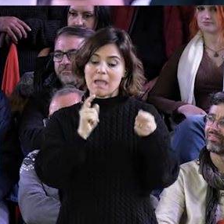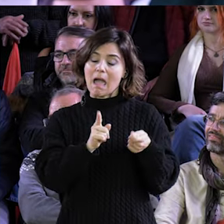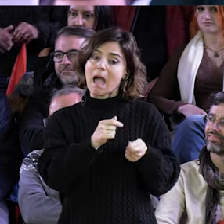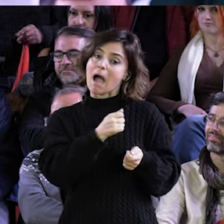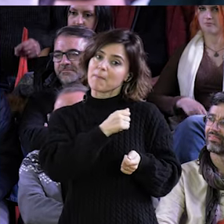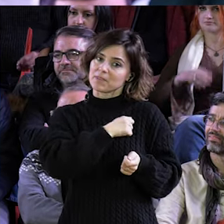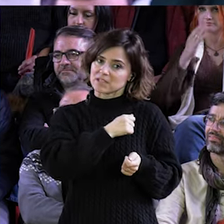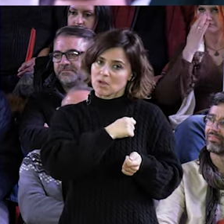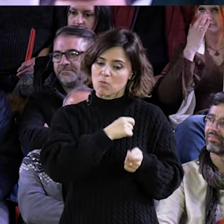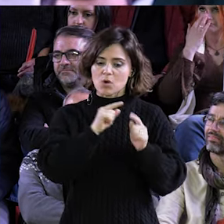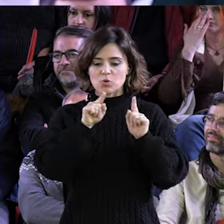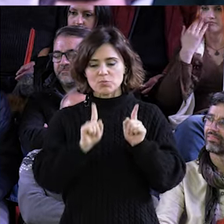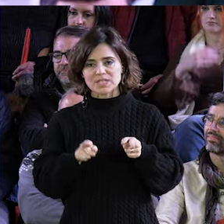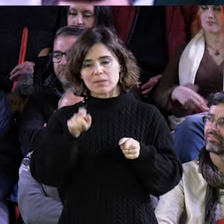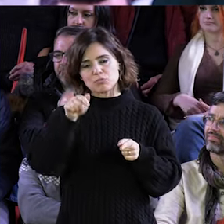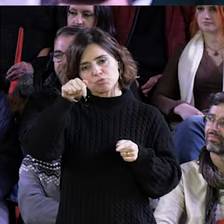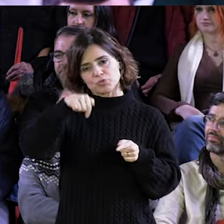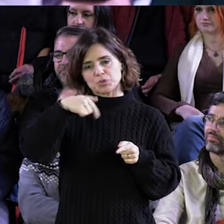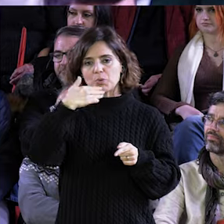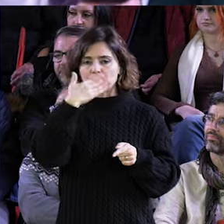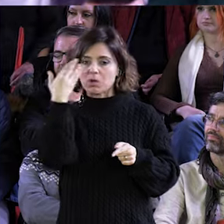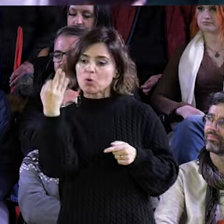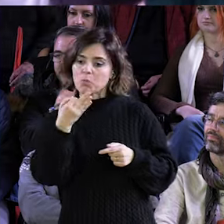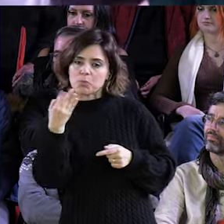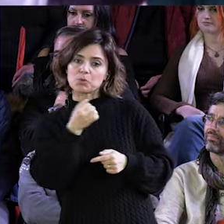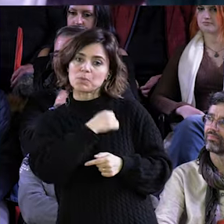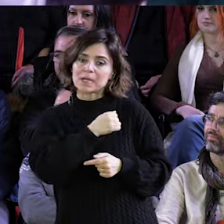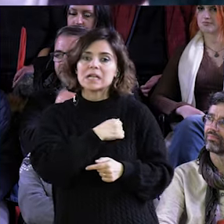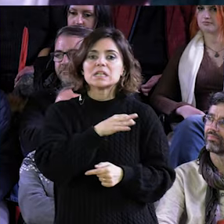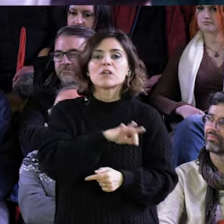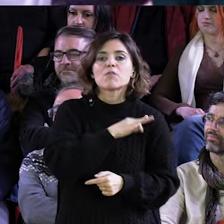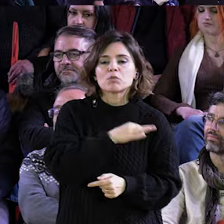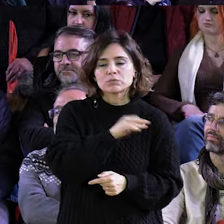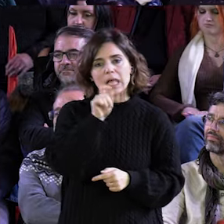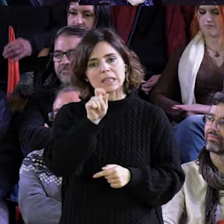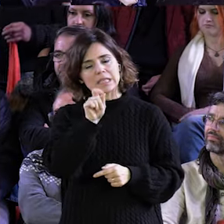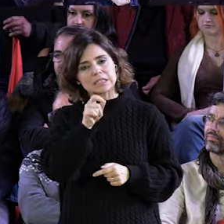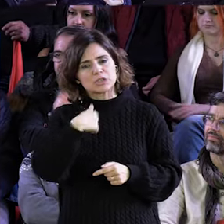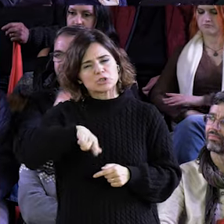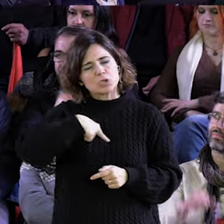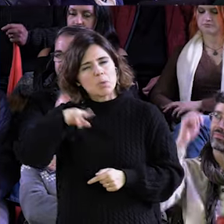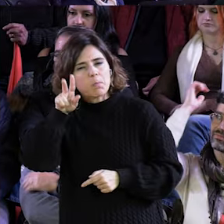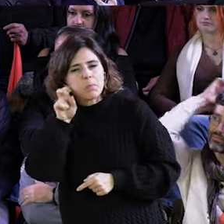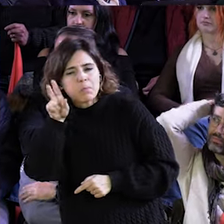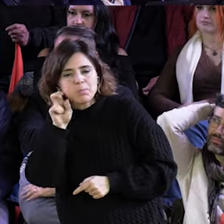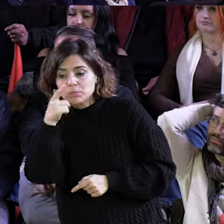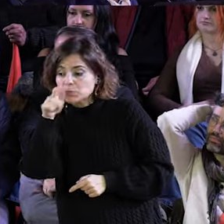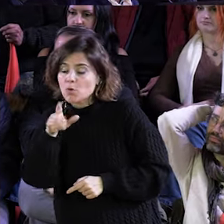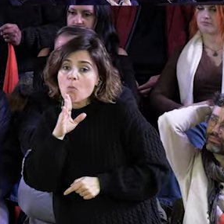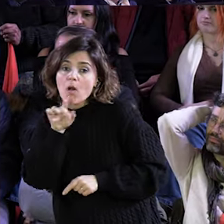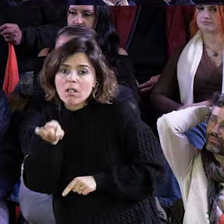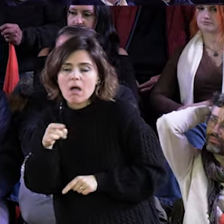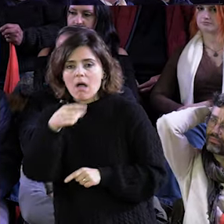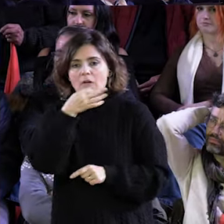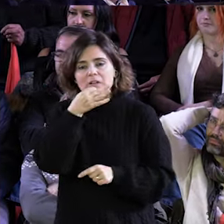no Porto, numa residência na Faculdade de Letras, onde ouvimos quem lá vive a falar da dificuldade do acesso,